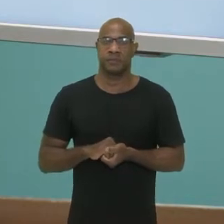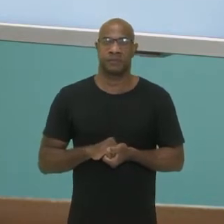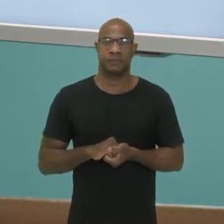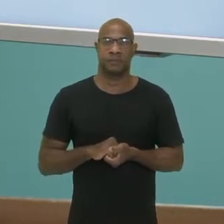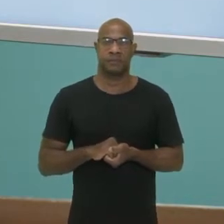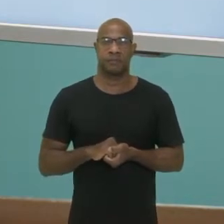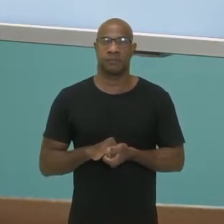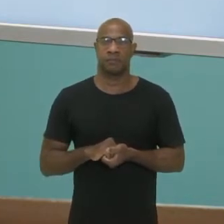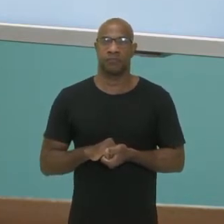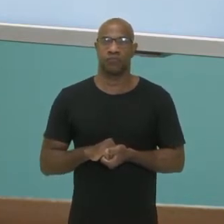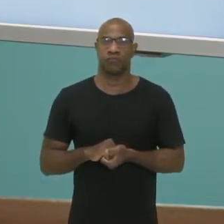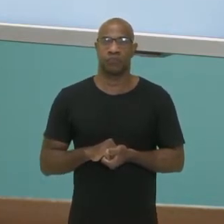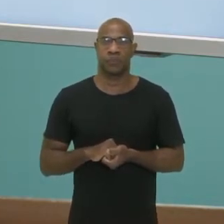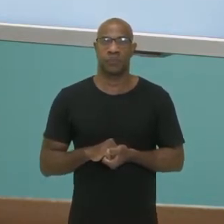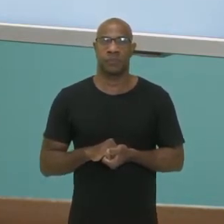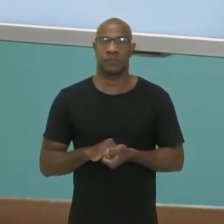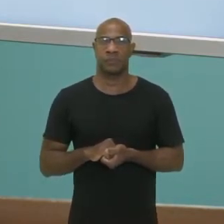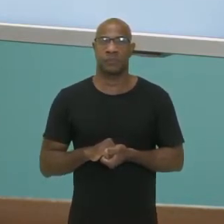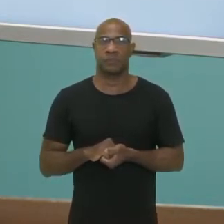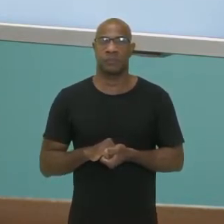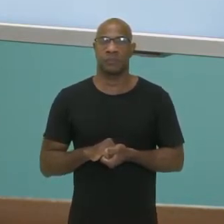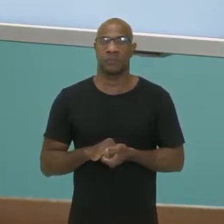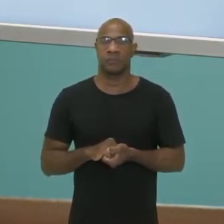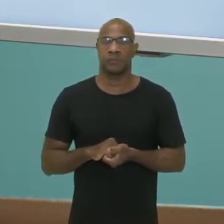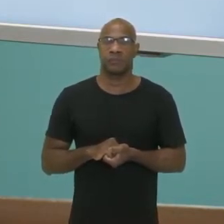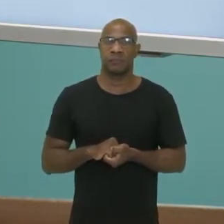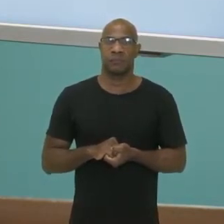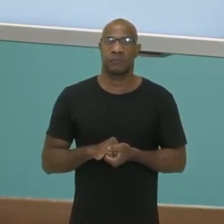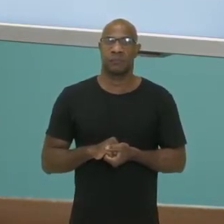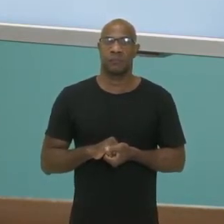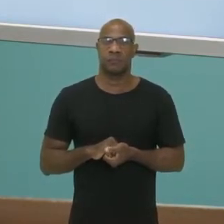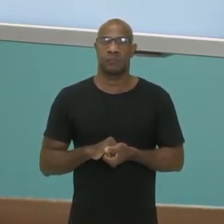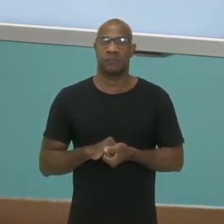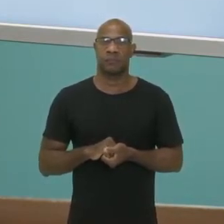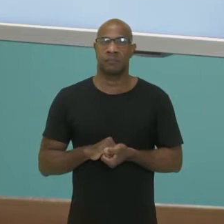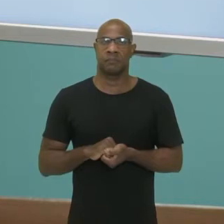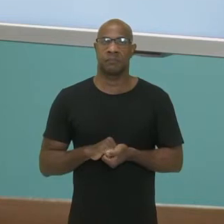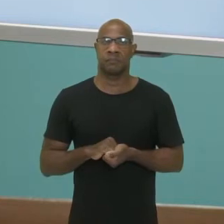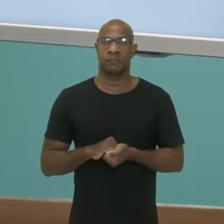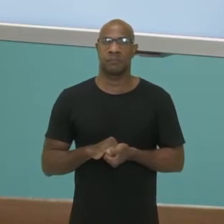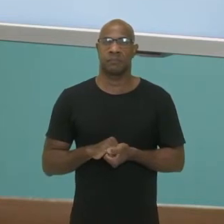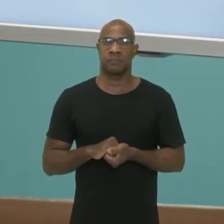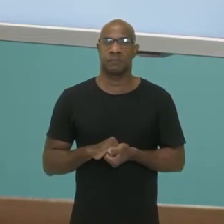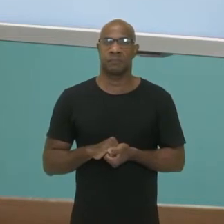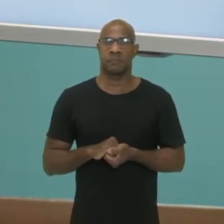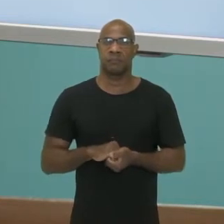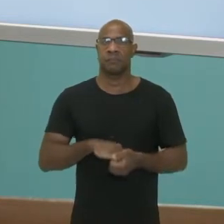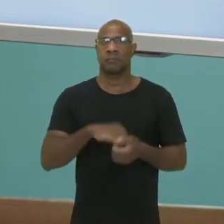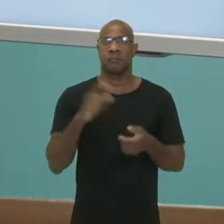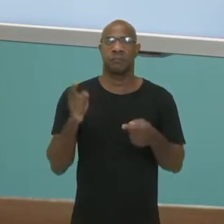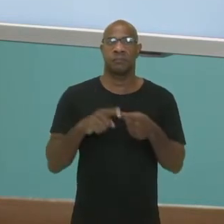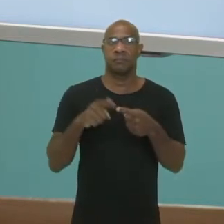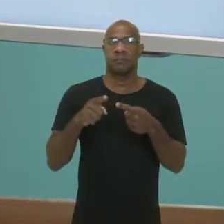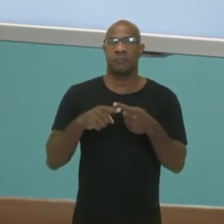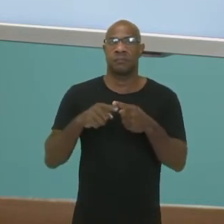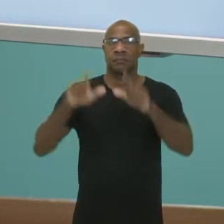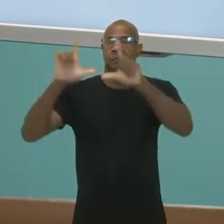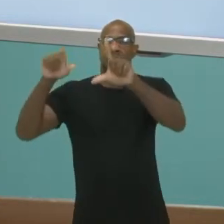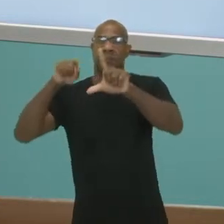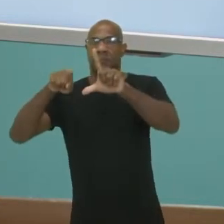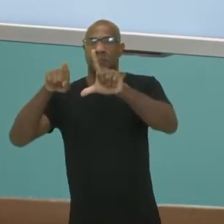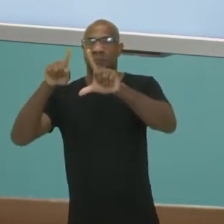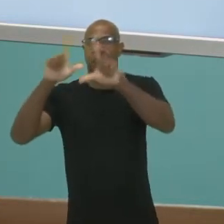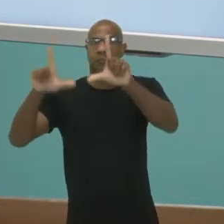Libertad Susanita, apunta sua opinião com agrado ou desagrado a la pergunta. Olha lá. Eu quero a mi papá e a